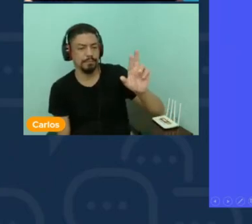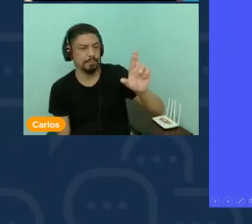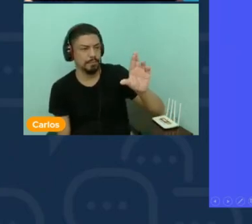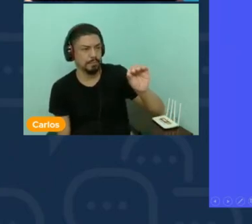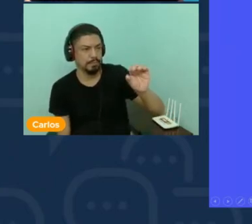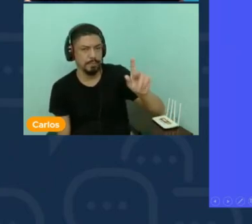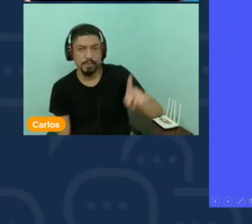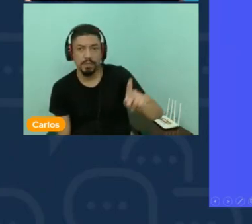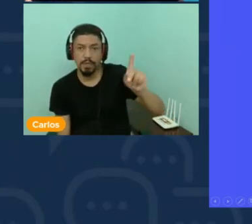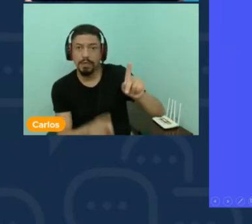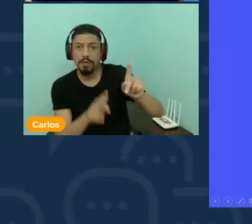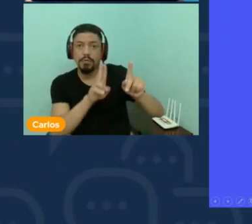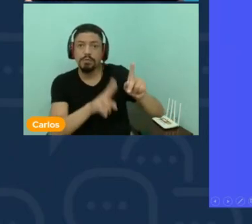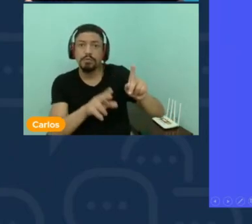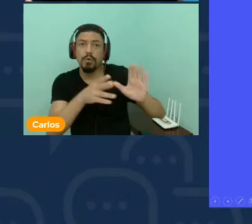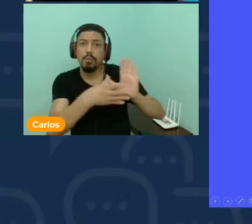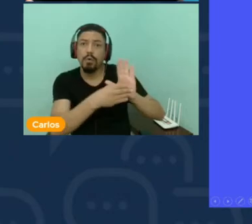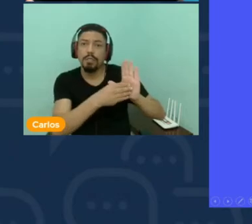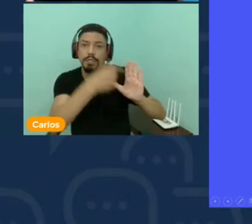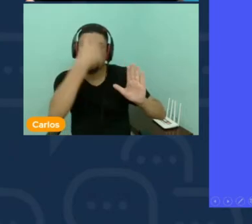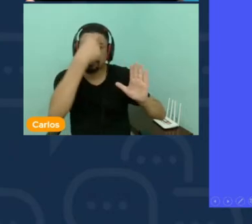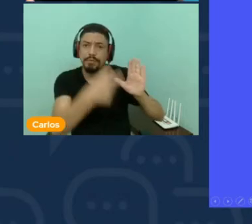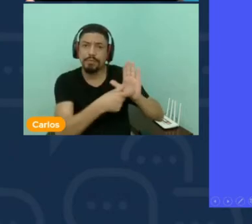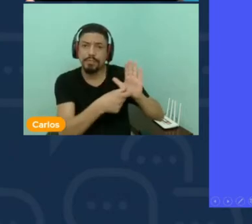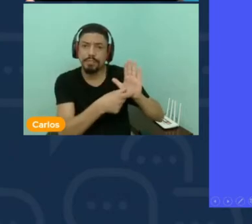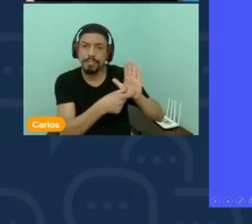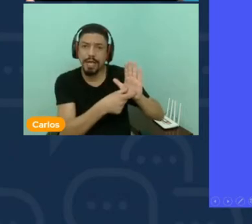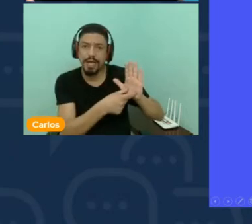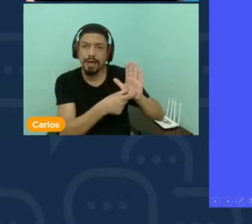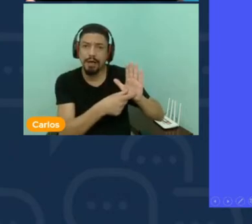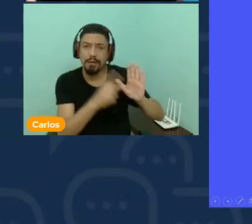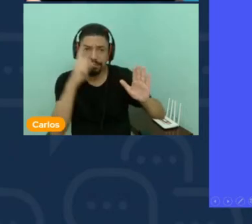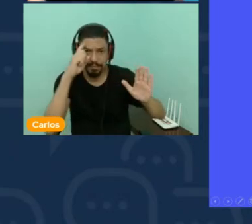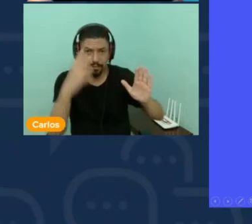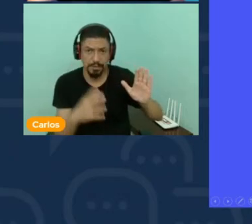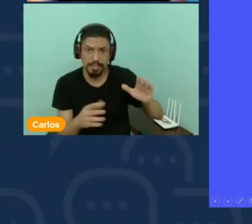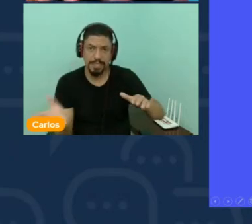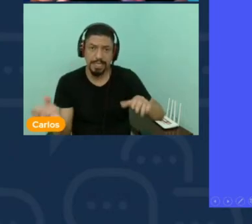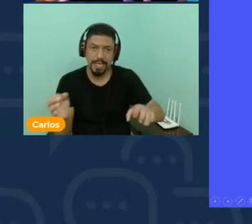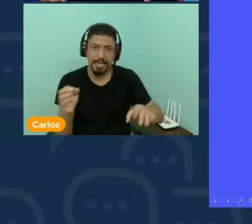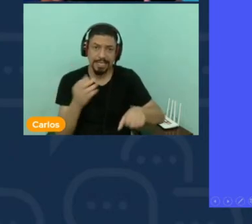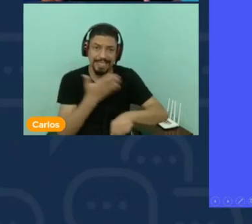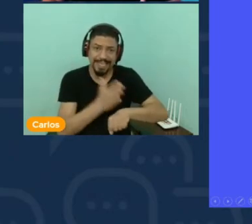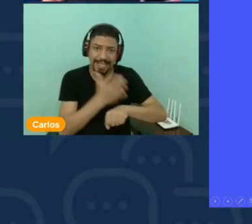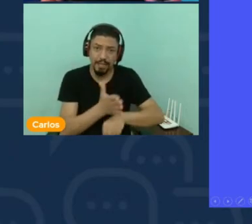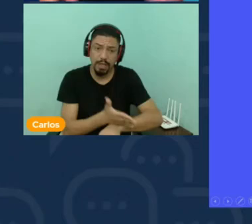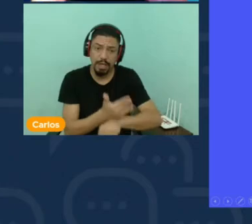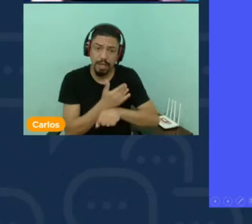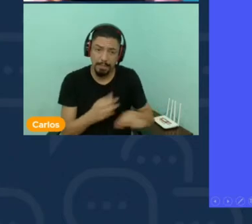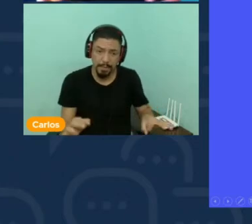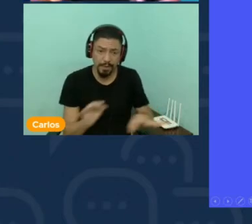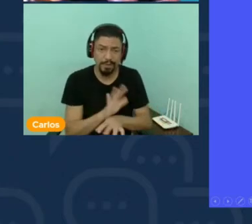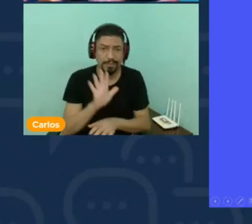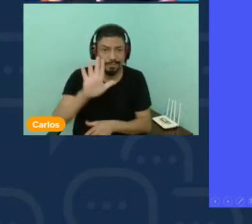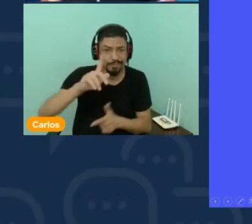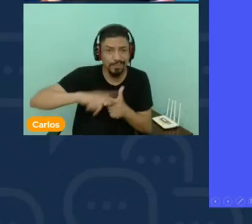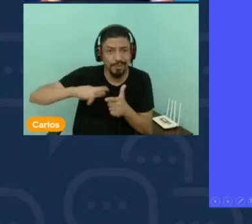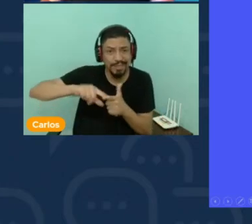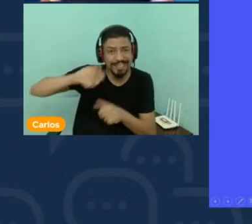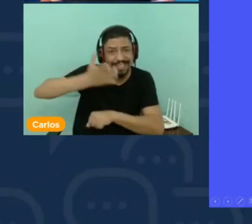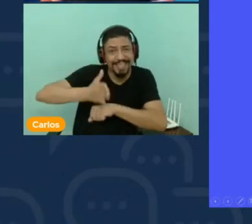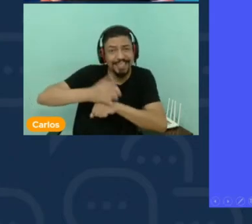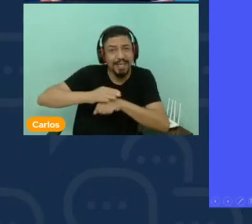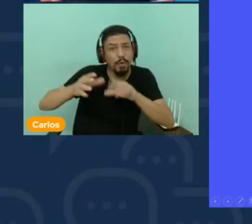de inteligência artificial já pré-treinados, porque um grande problema é você ter que treinar do zero